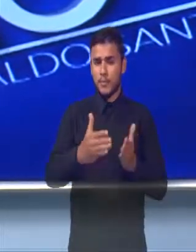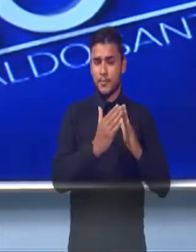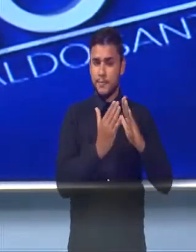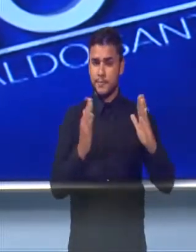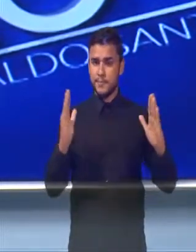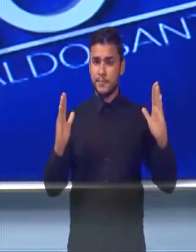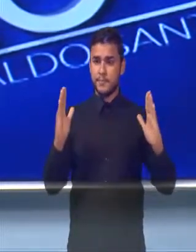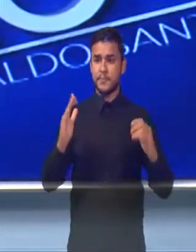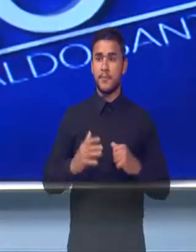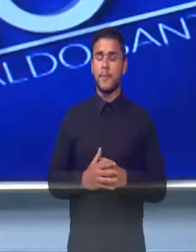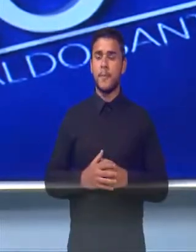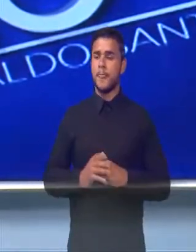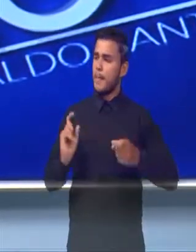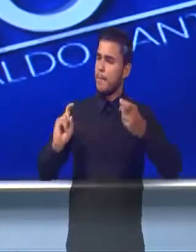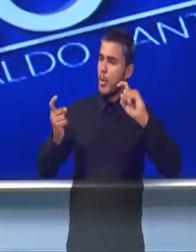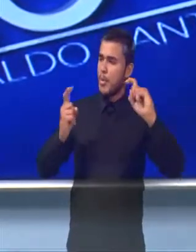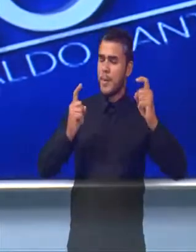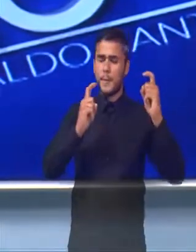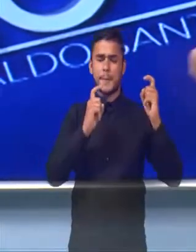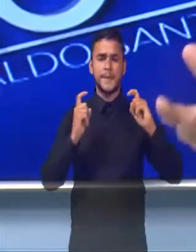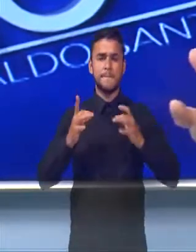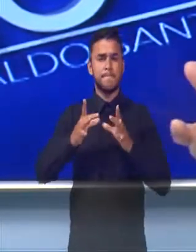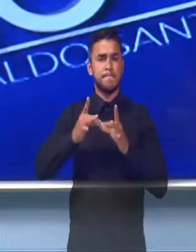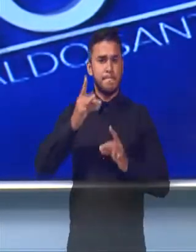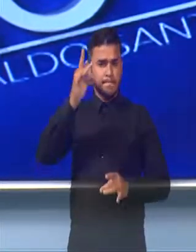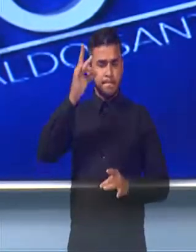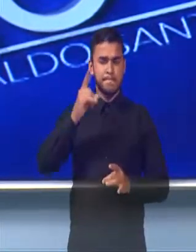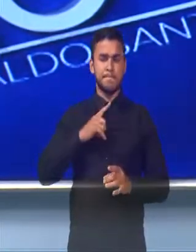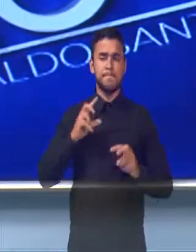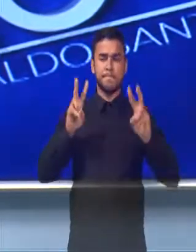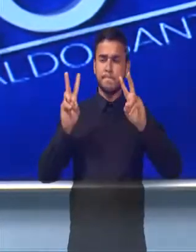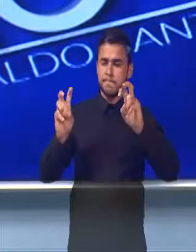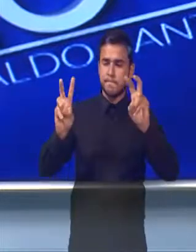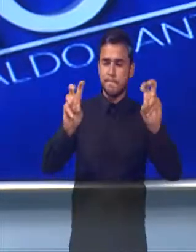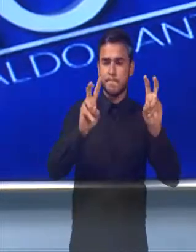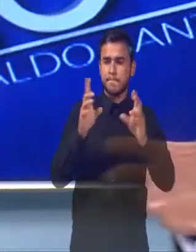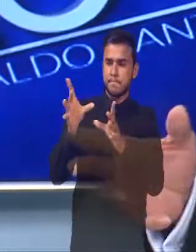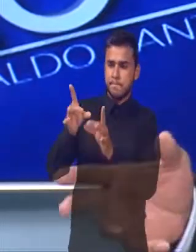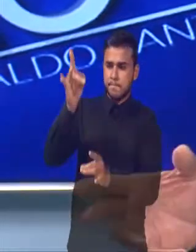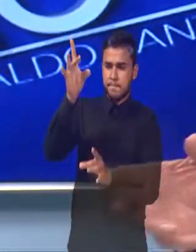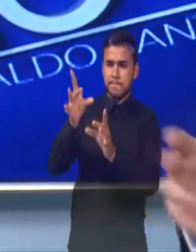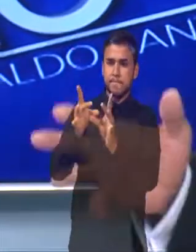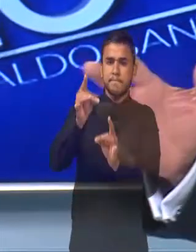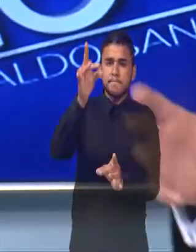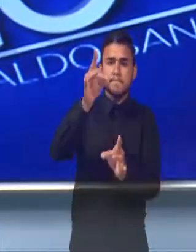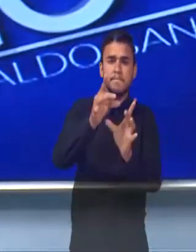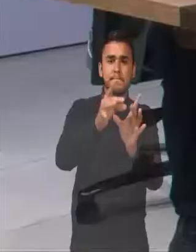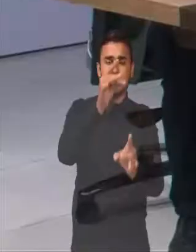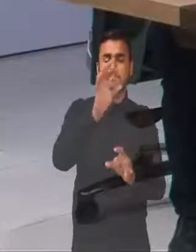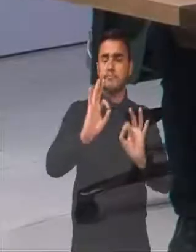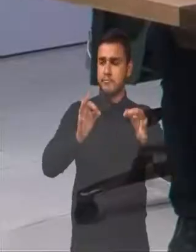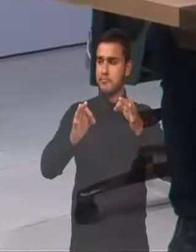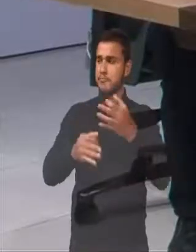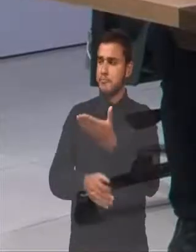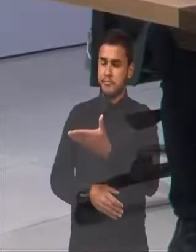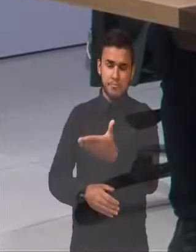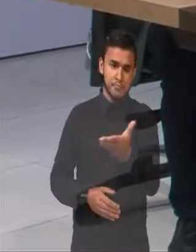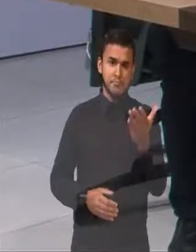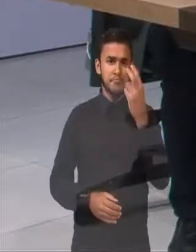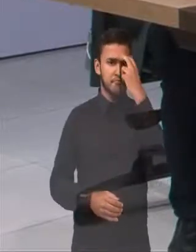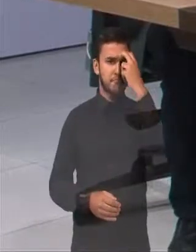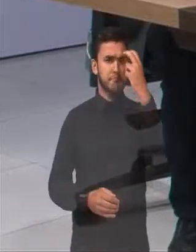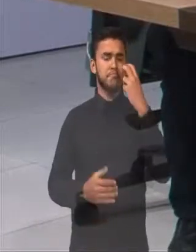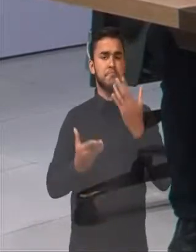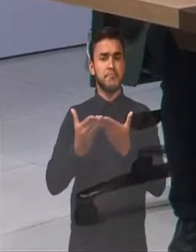se alongou um pouco nesse primeiro bloco em função da profundidade do tema que eu propus para a discussão, que os três, na verdade, com a inteligência e